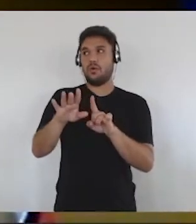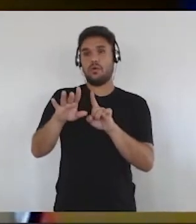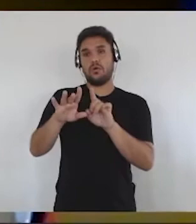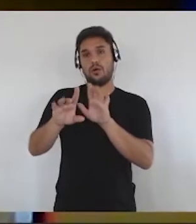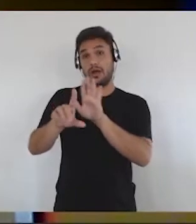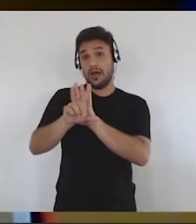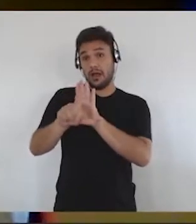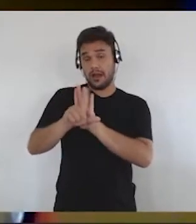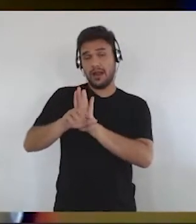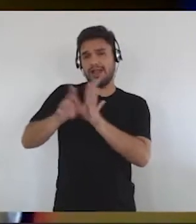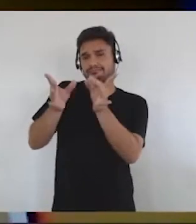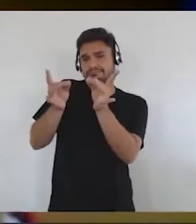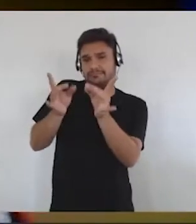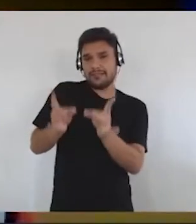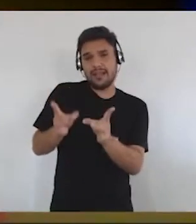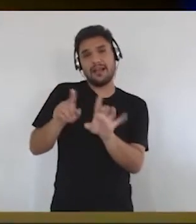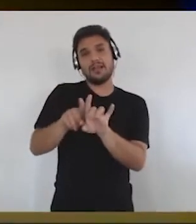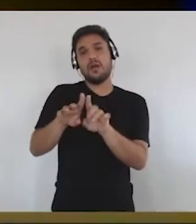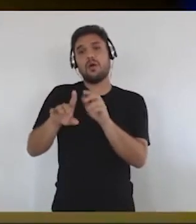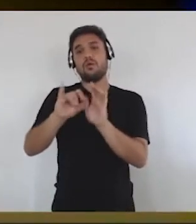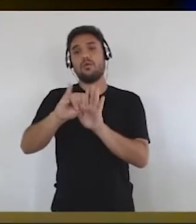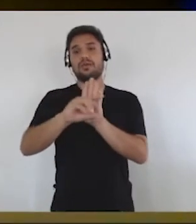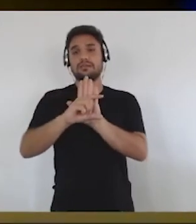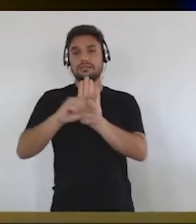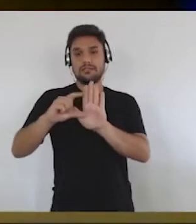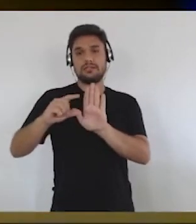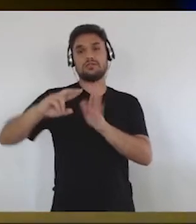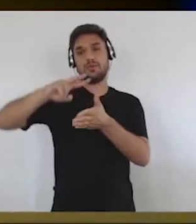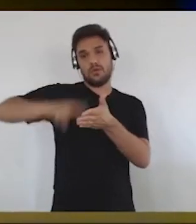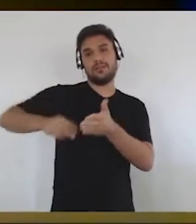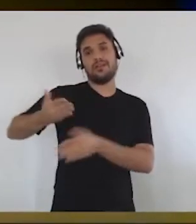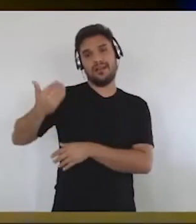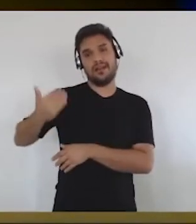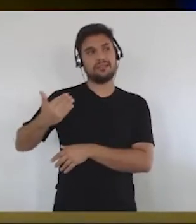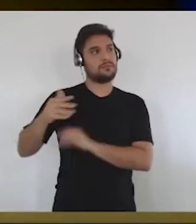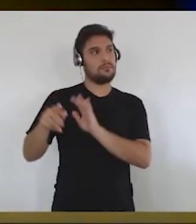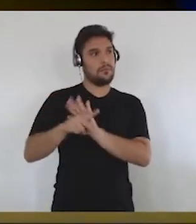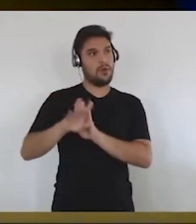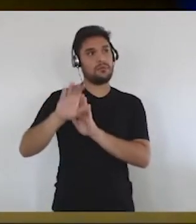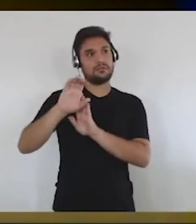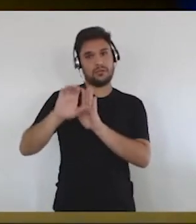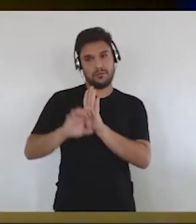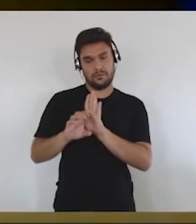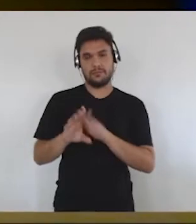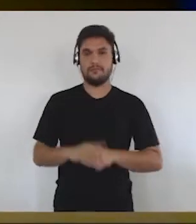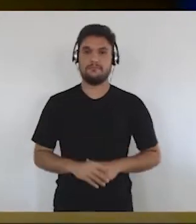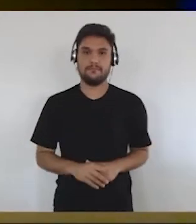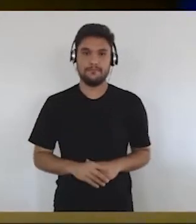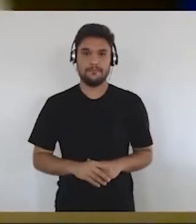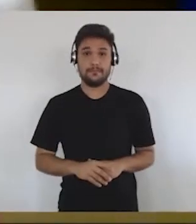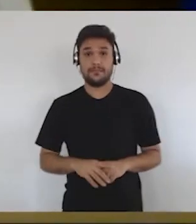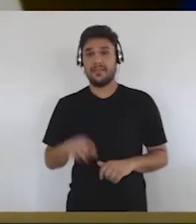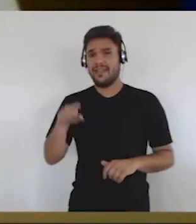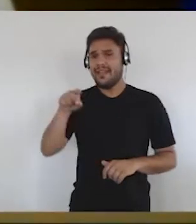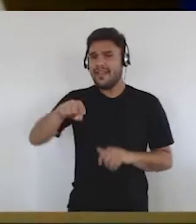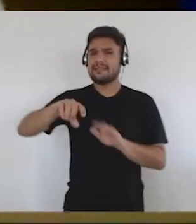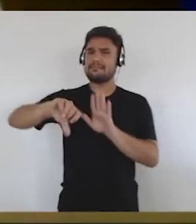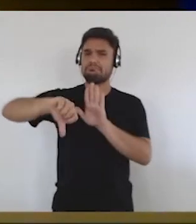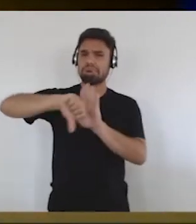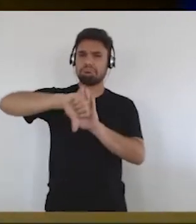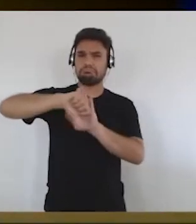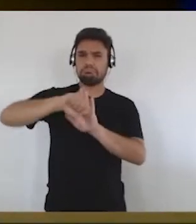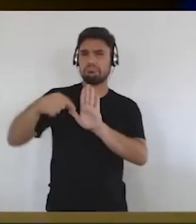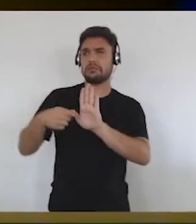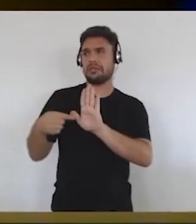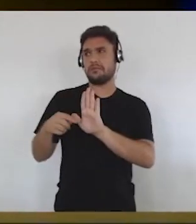dispositivo, as violações aos incisos que eu li há pouco do próprio Estatuto. Esse crime,